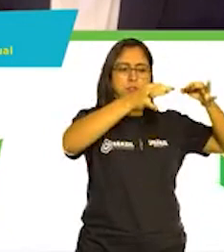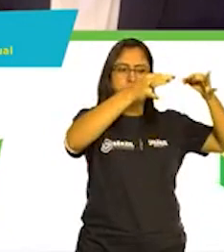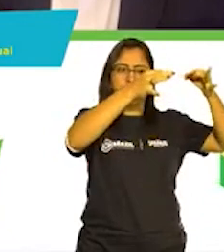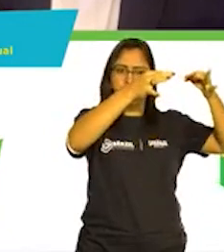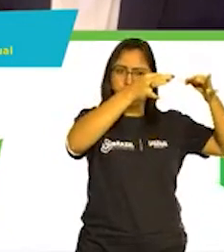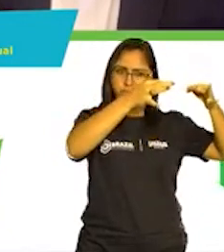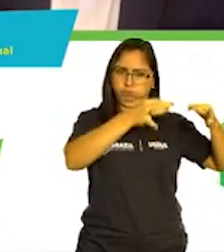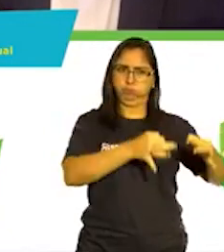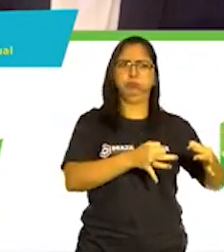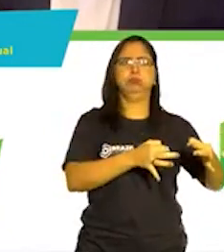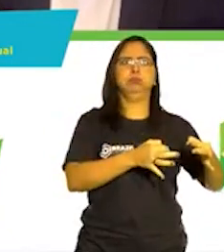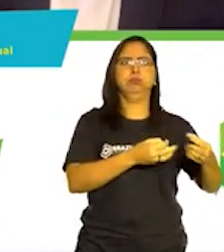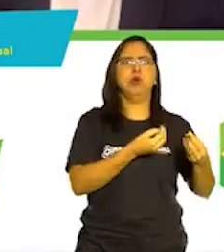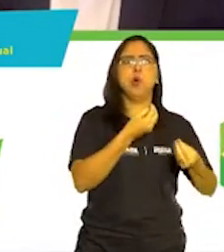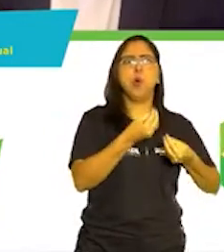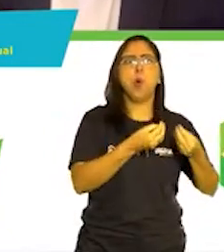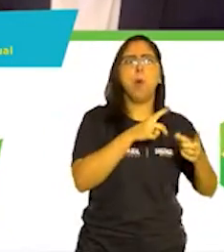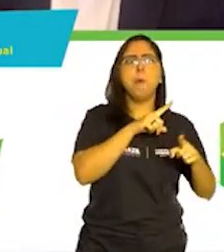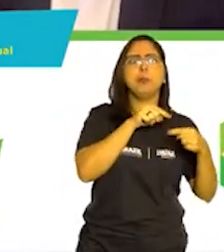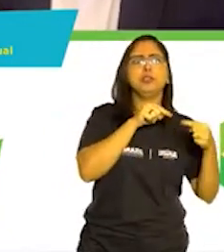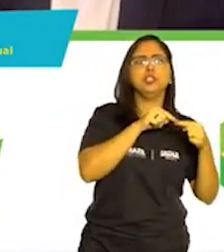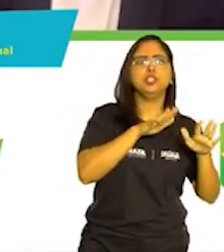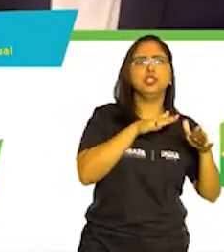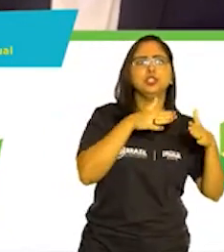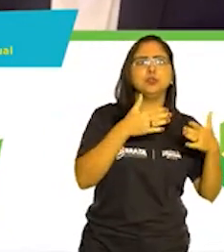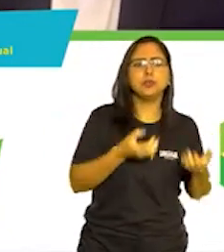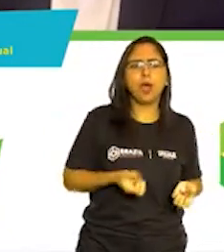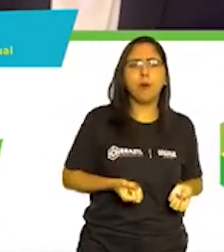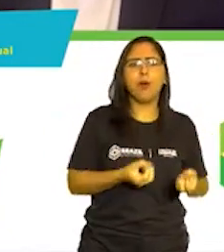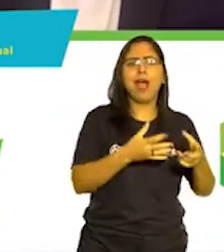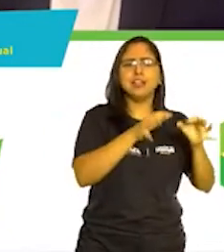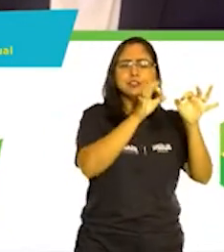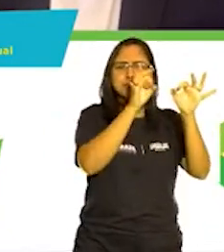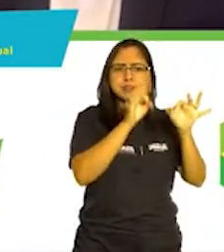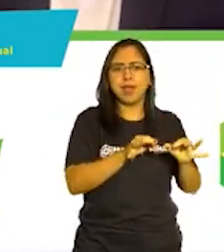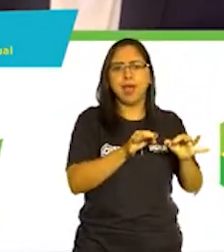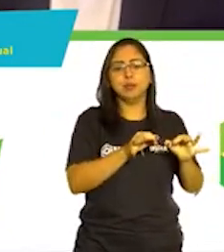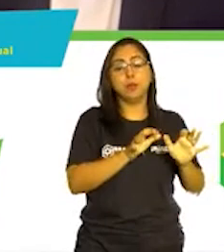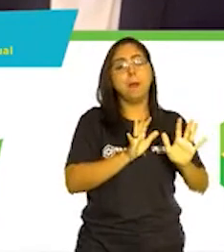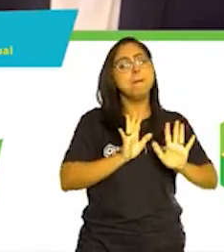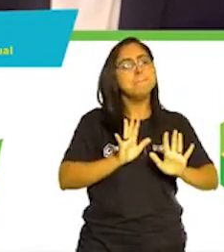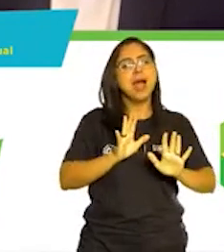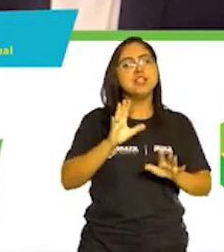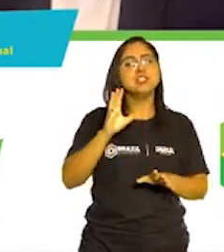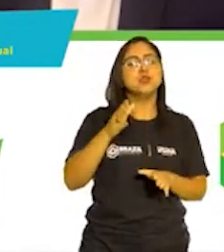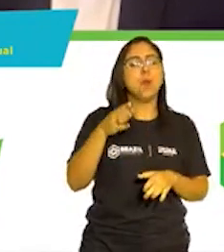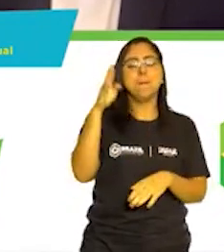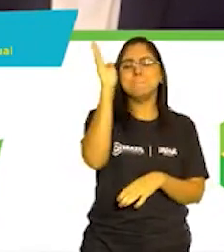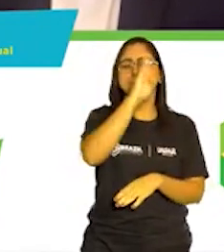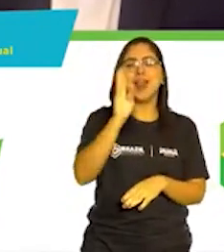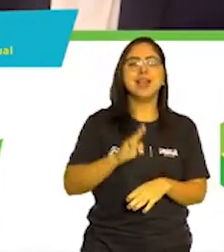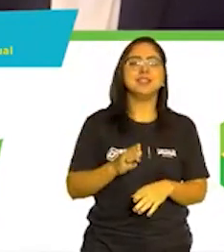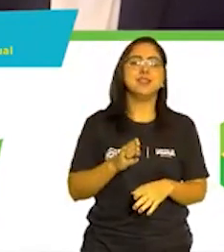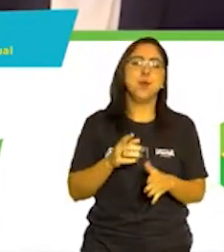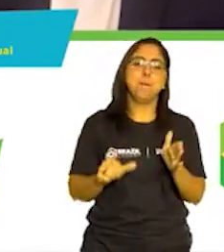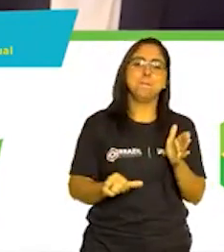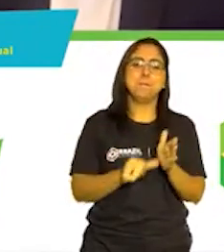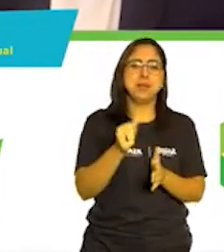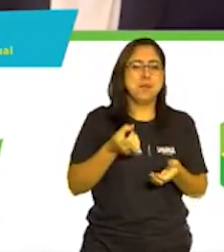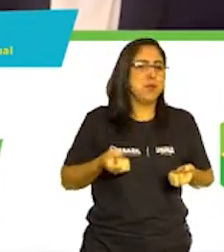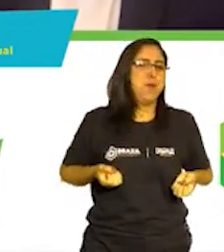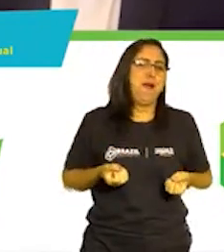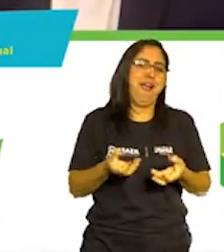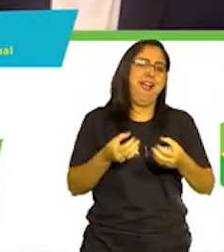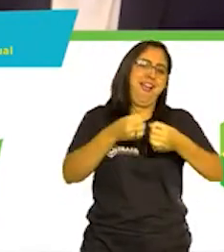realmente eu estava certo e aquilo foi bem gasto, né? E, no Brasil, a gente gasta primeiro tipo